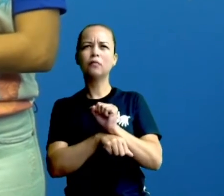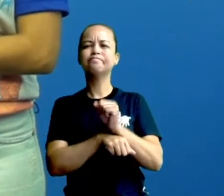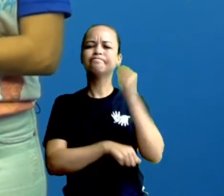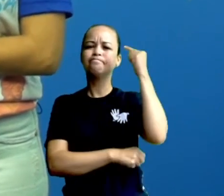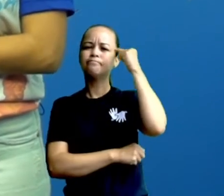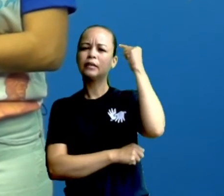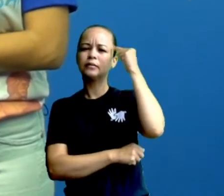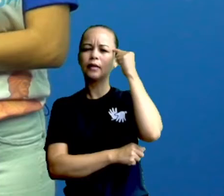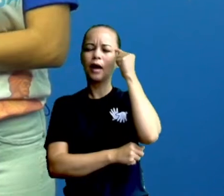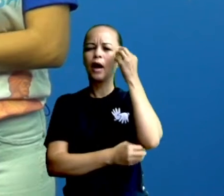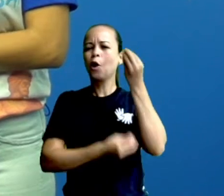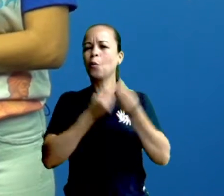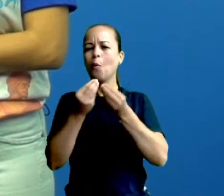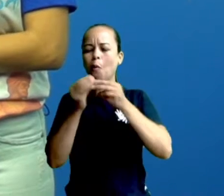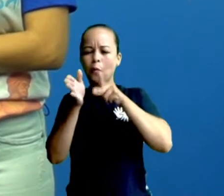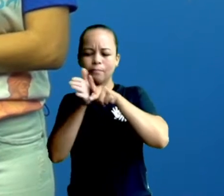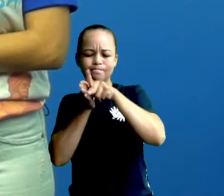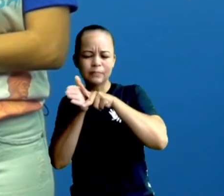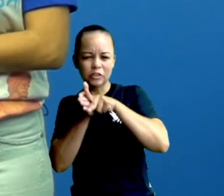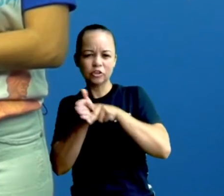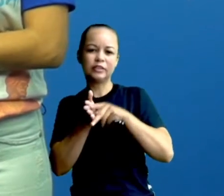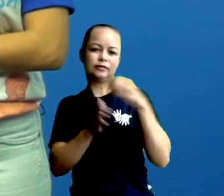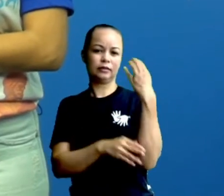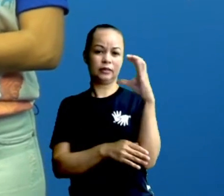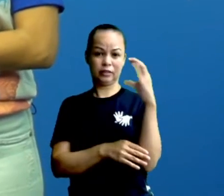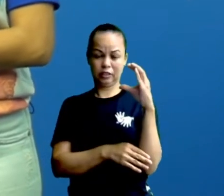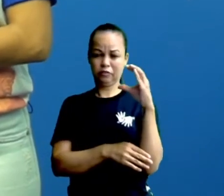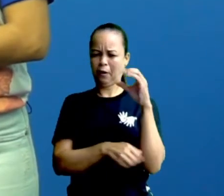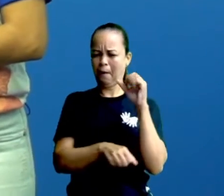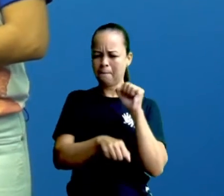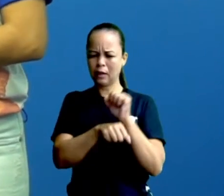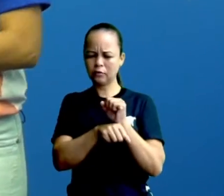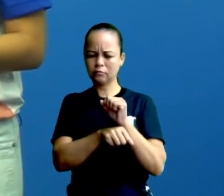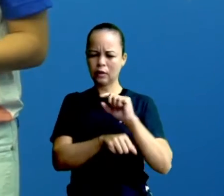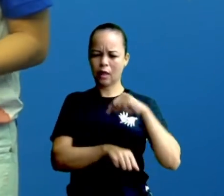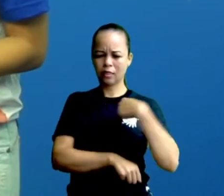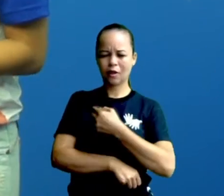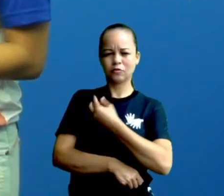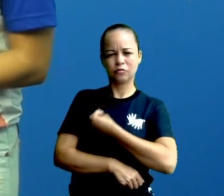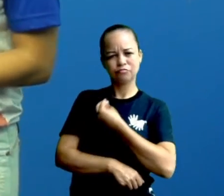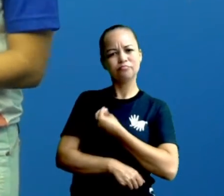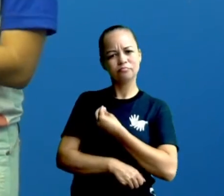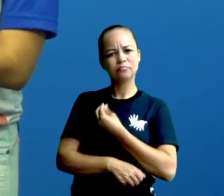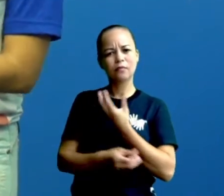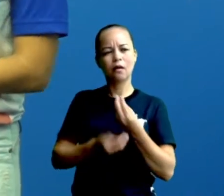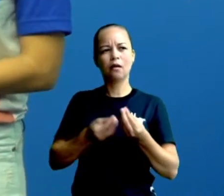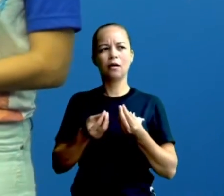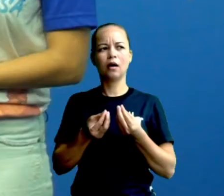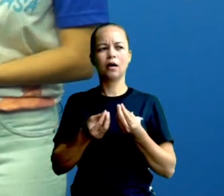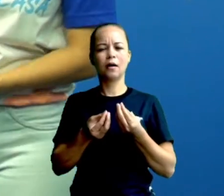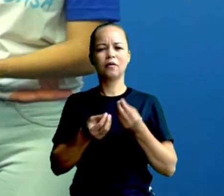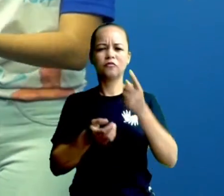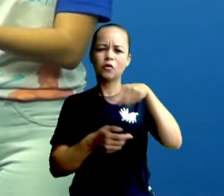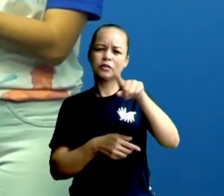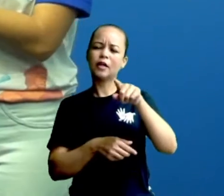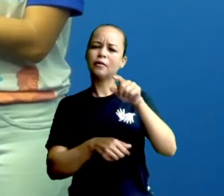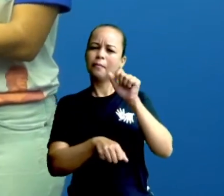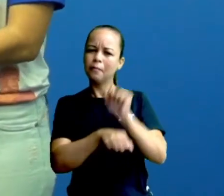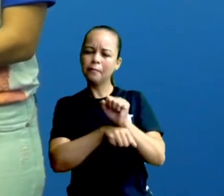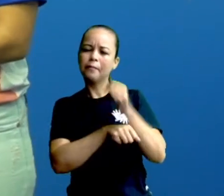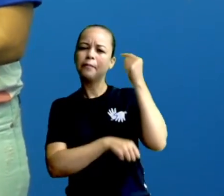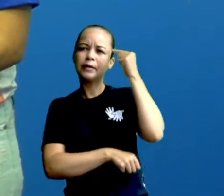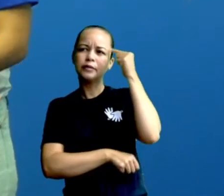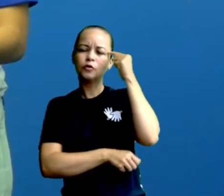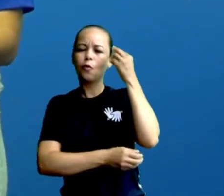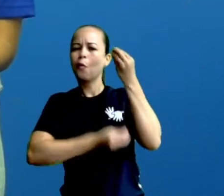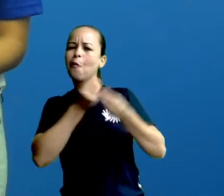científica impacta nas nossas vidas? Vocês já pararam para pensar como nós podemos ter